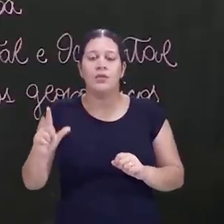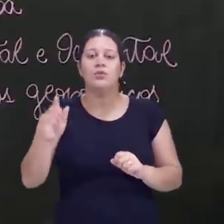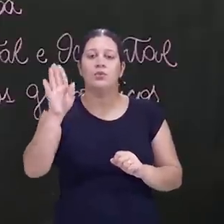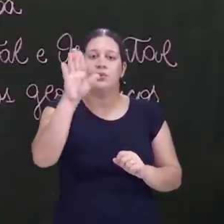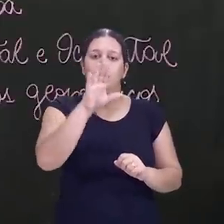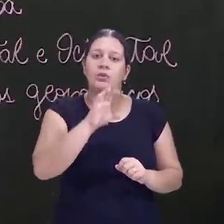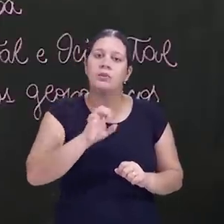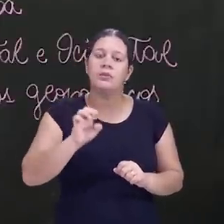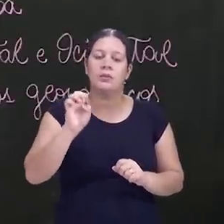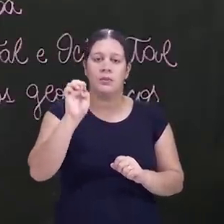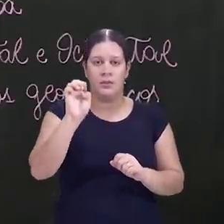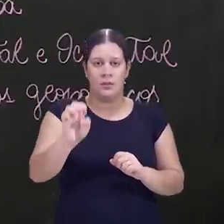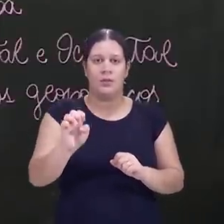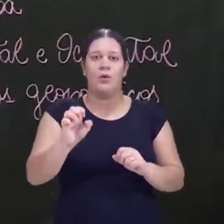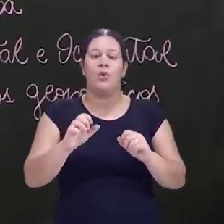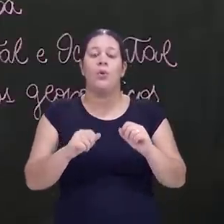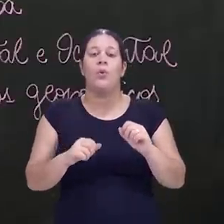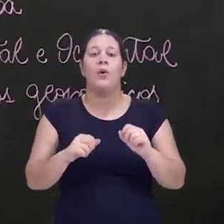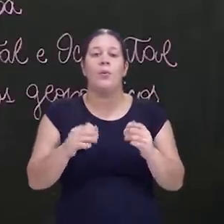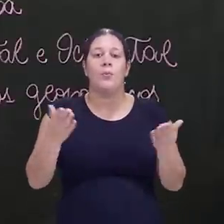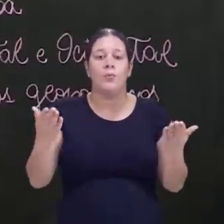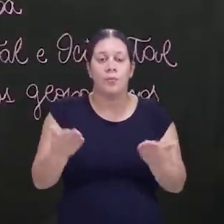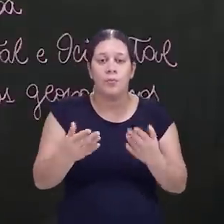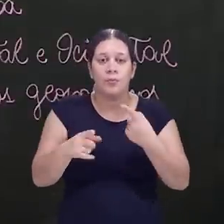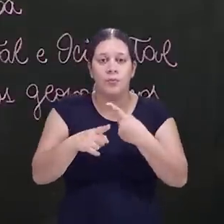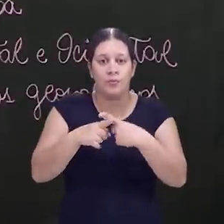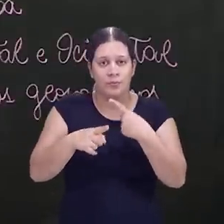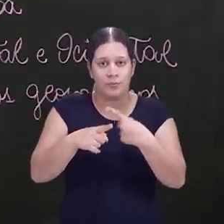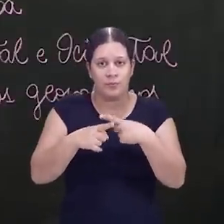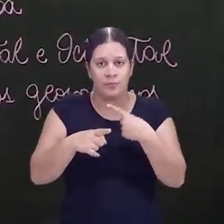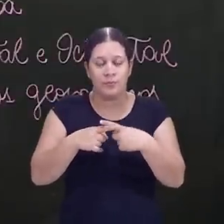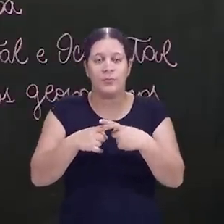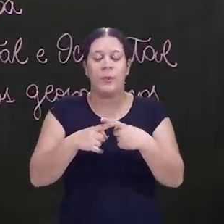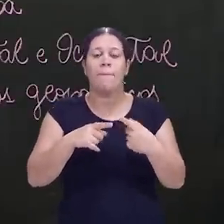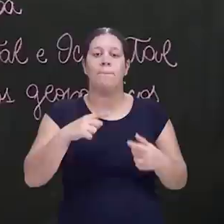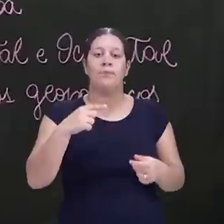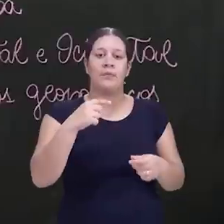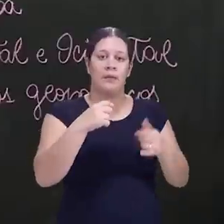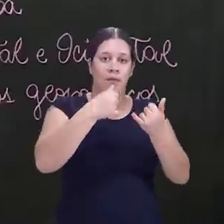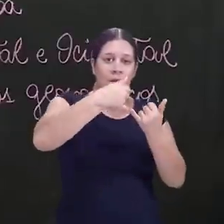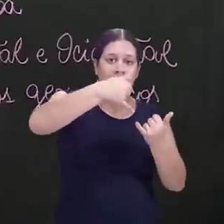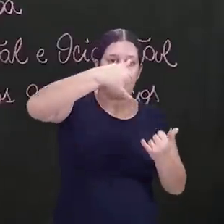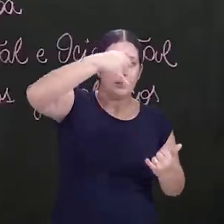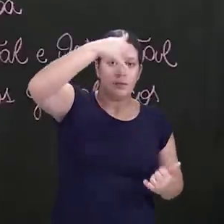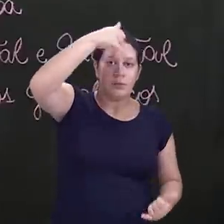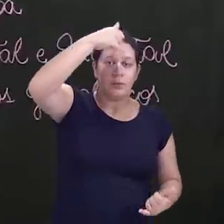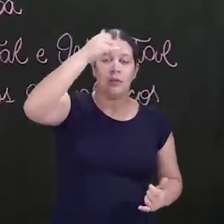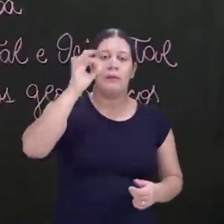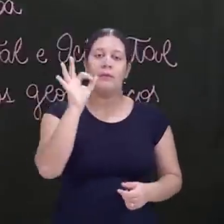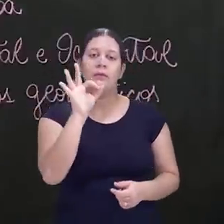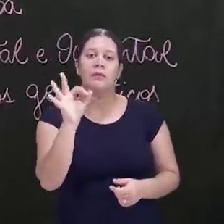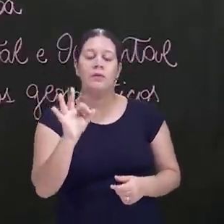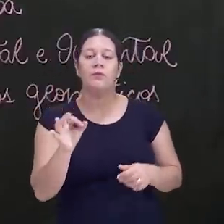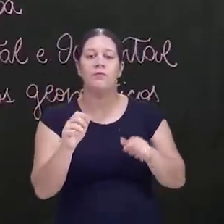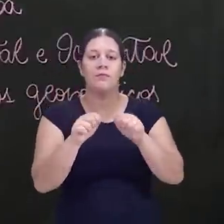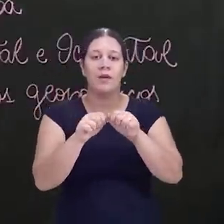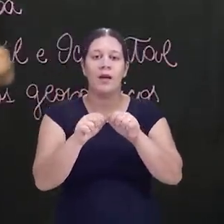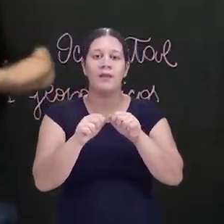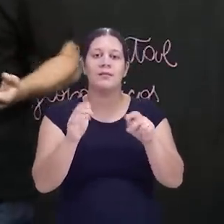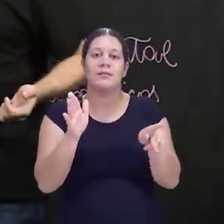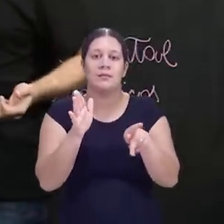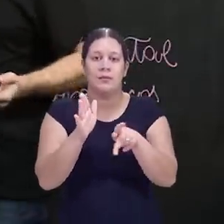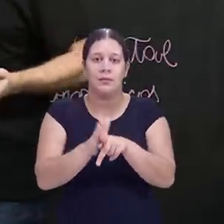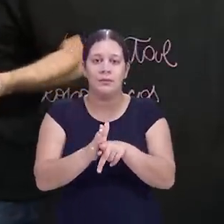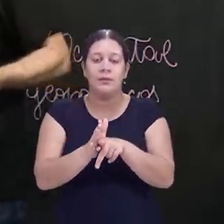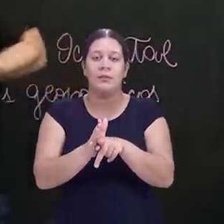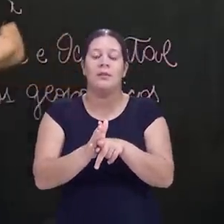Europa Oriental. Portanto, o fator do Meridiano de Greenwich, nesse caso, não faz sentido, mas sim a